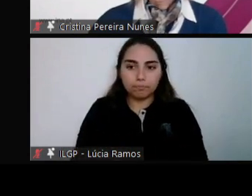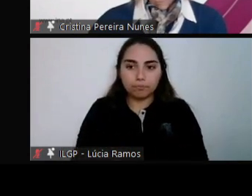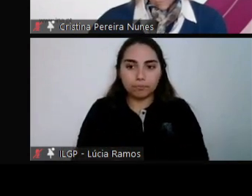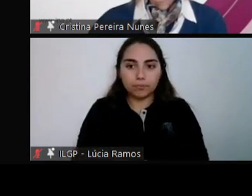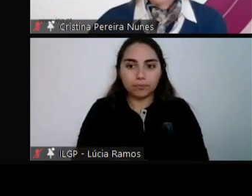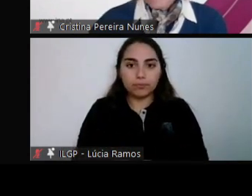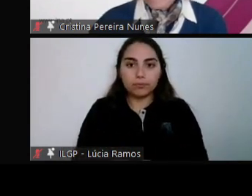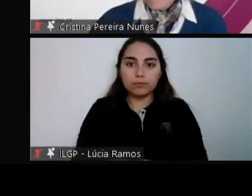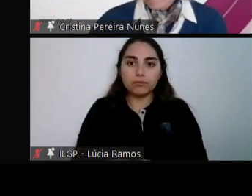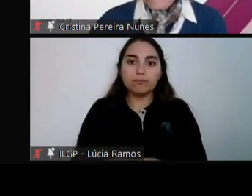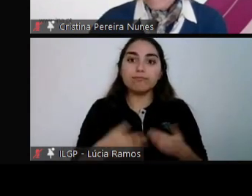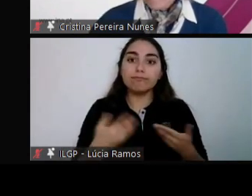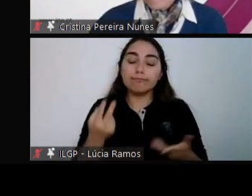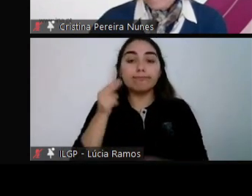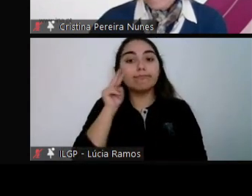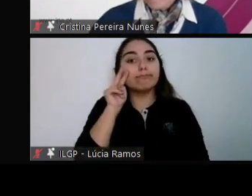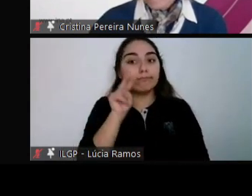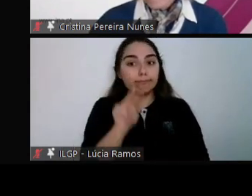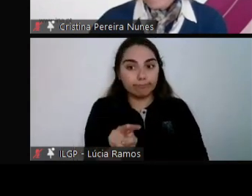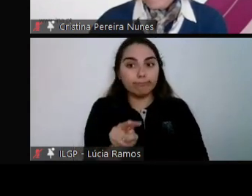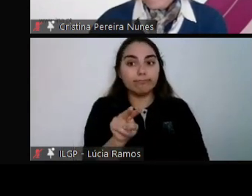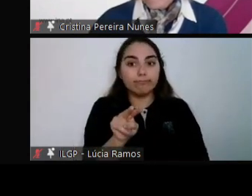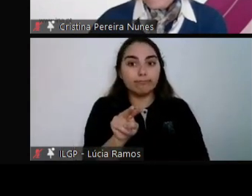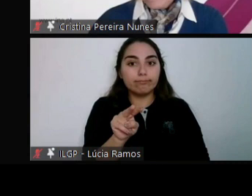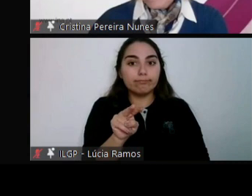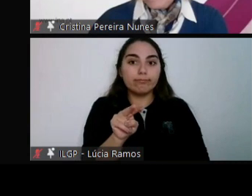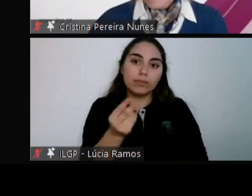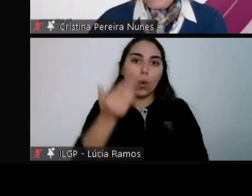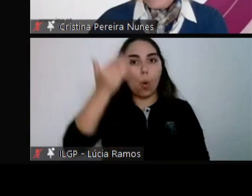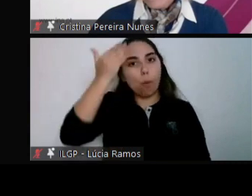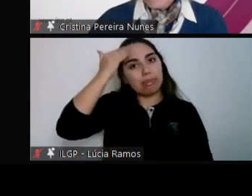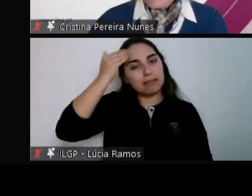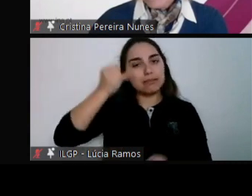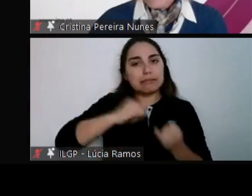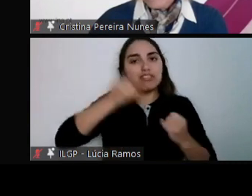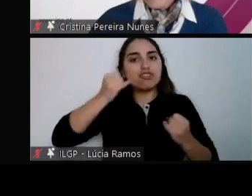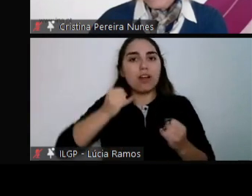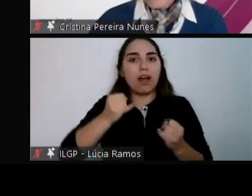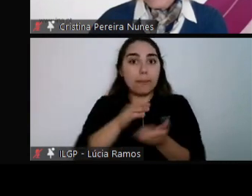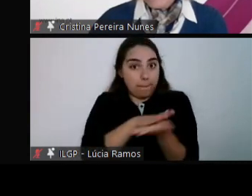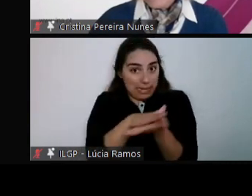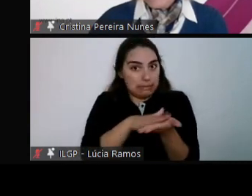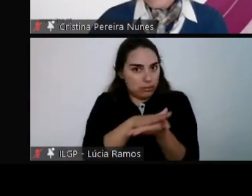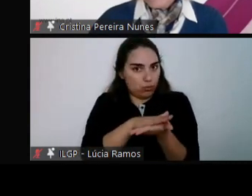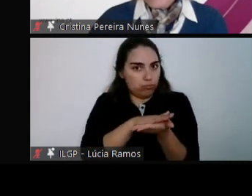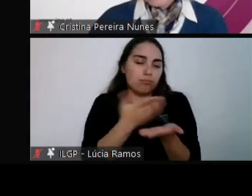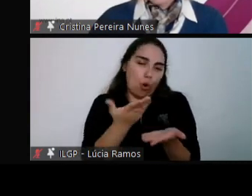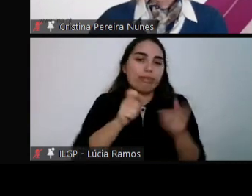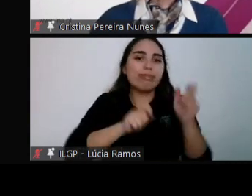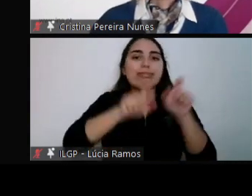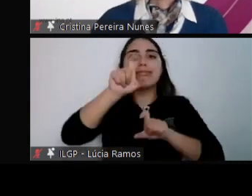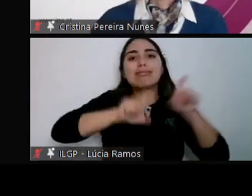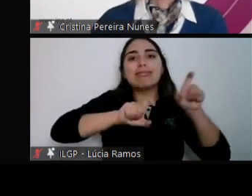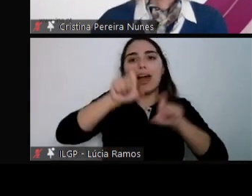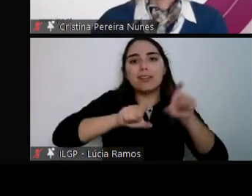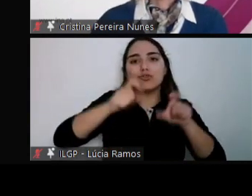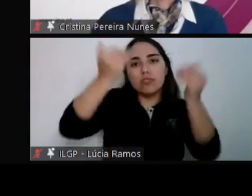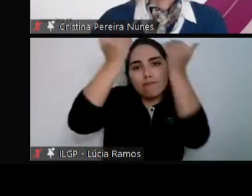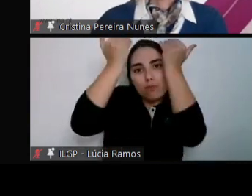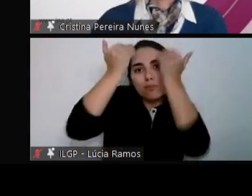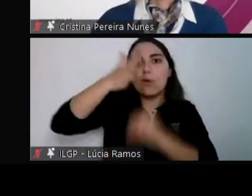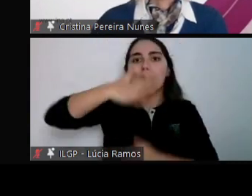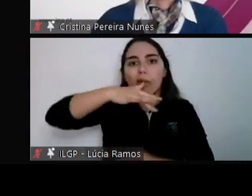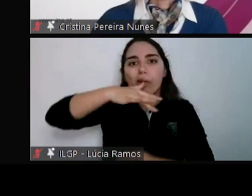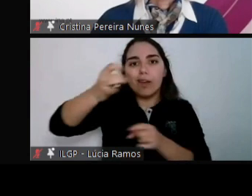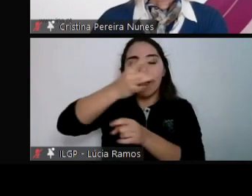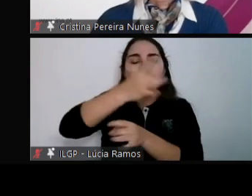formos olhar para aquilo que são os skills digitais básicos e avançados, eu vou buscar novamente dados também à União Europeia, nós geralmente